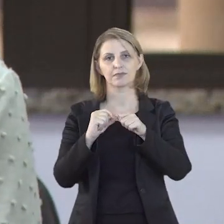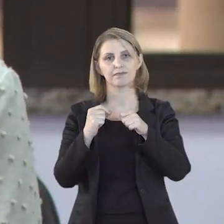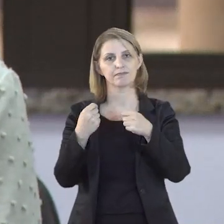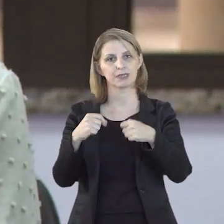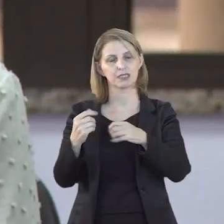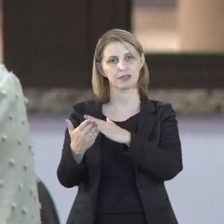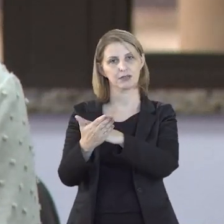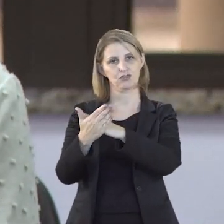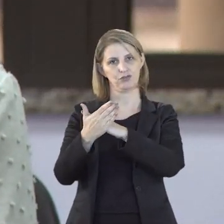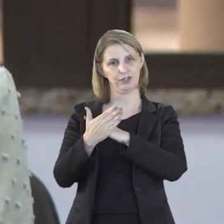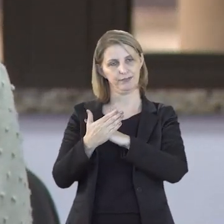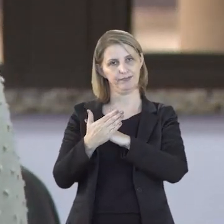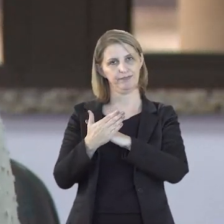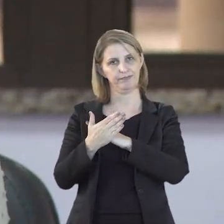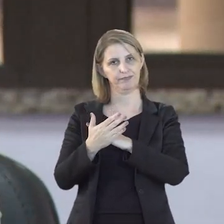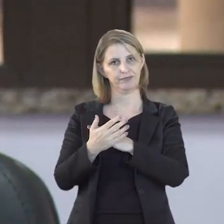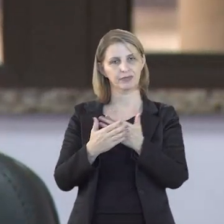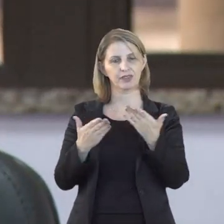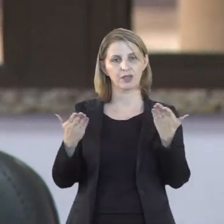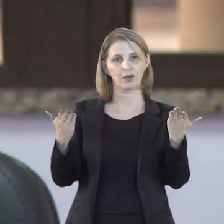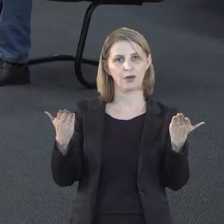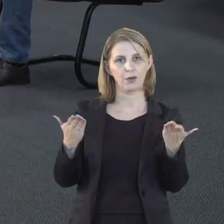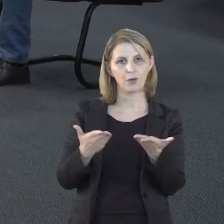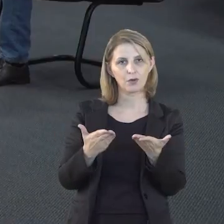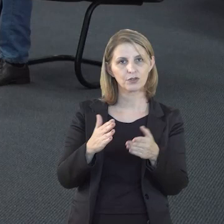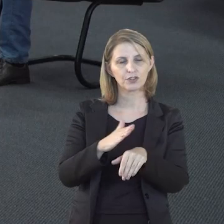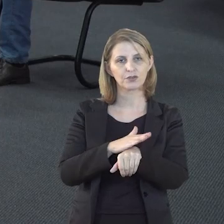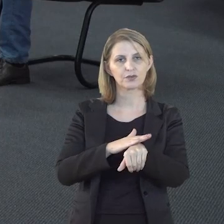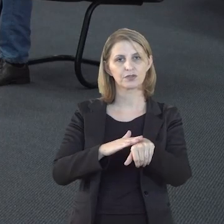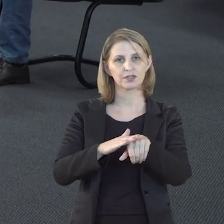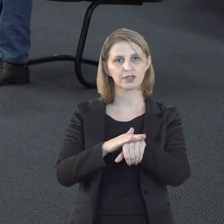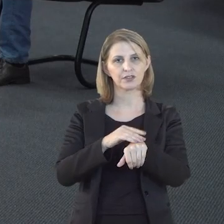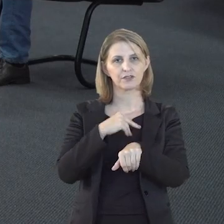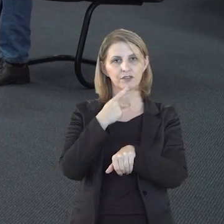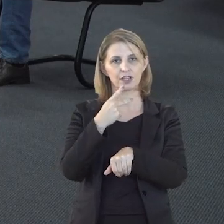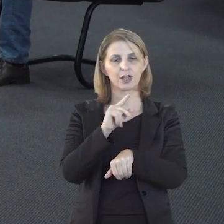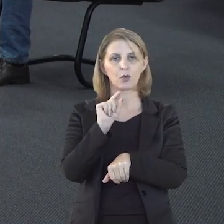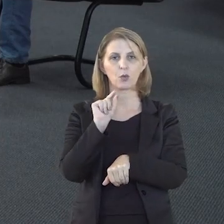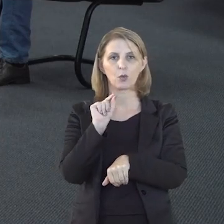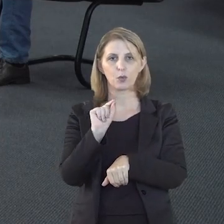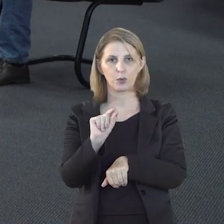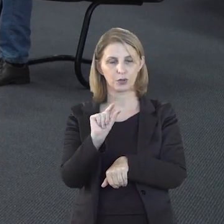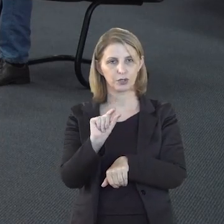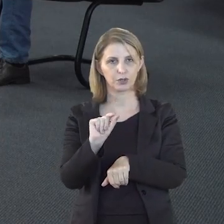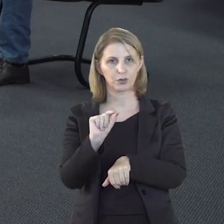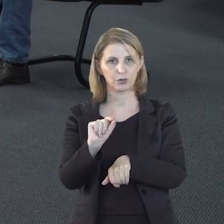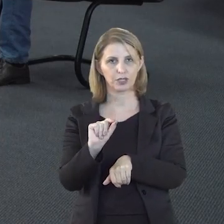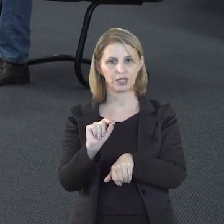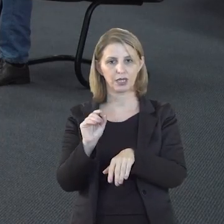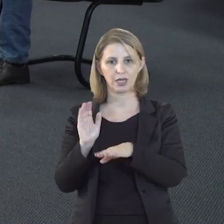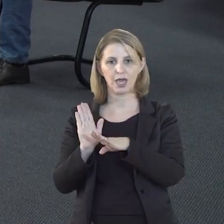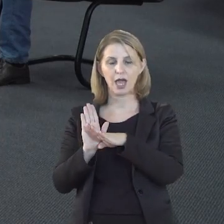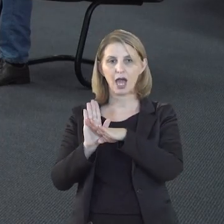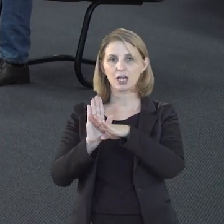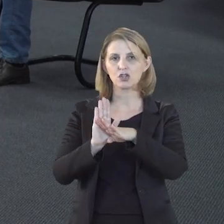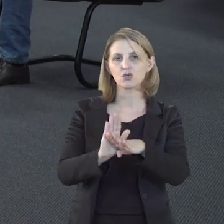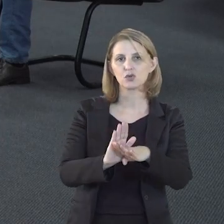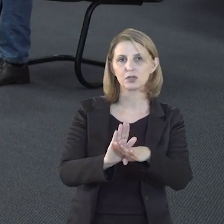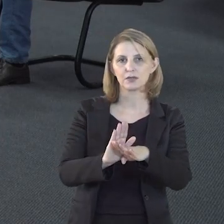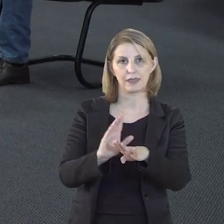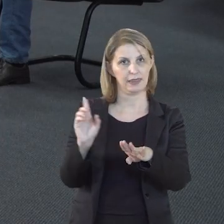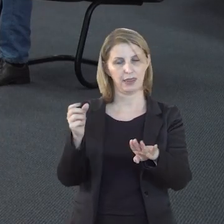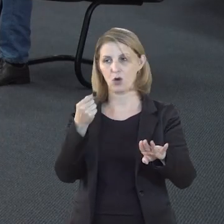gente vai precisar de intervenções, né? Então, hoje a gente gostaria de falar um pouquinho das